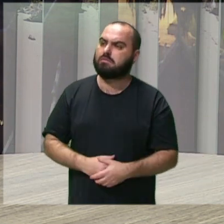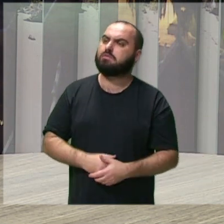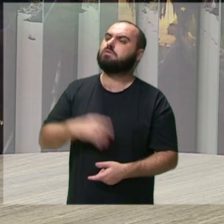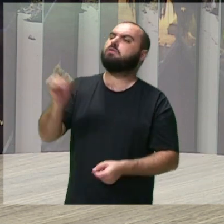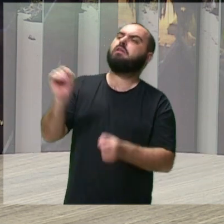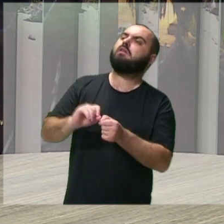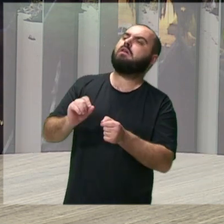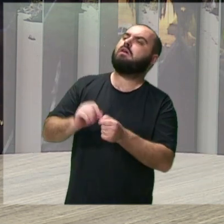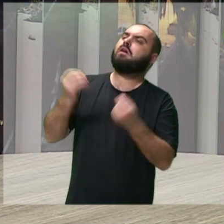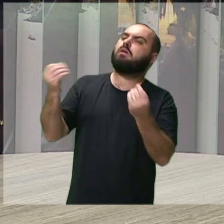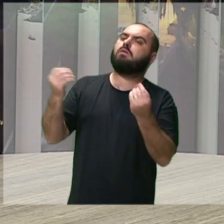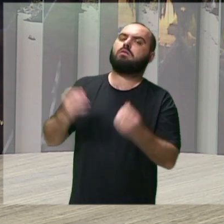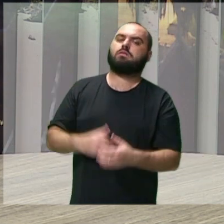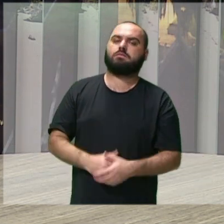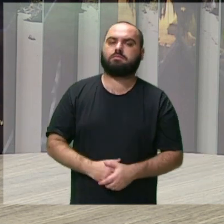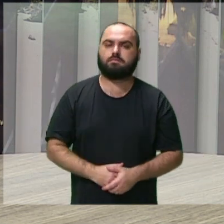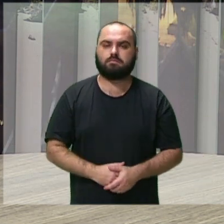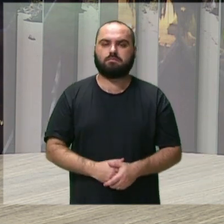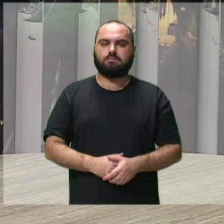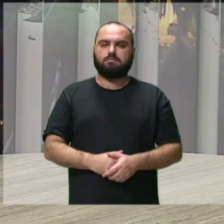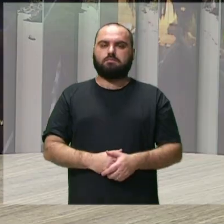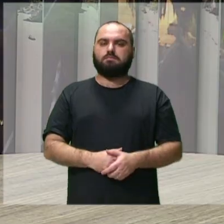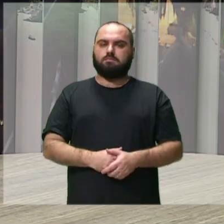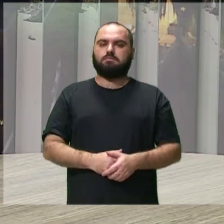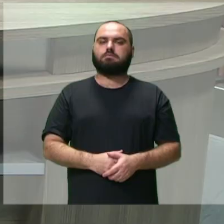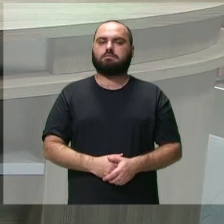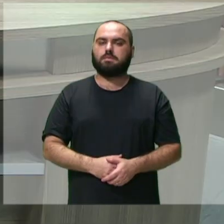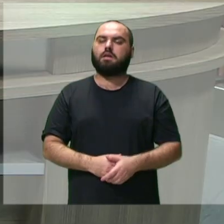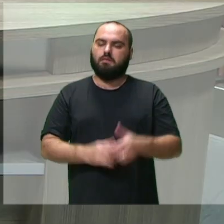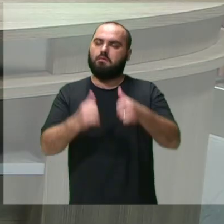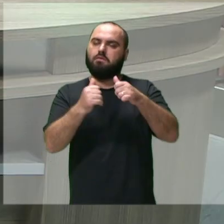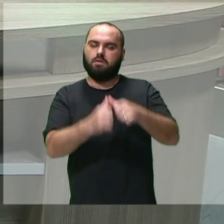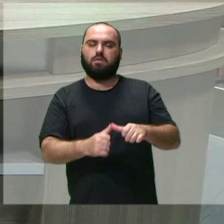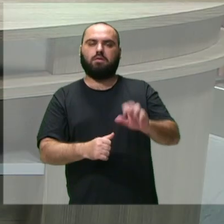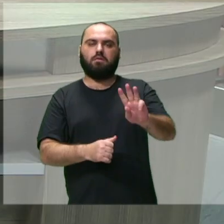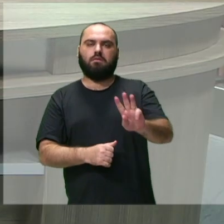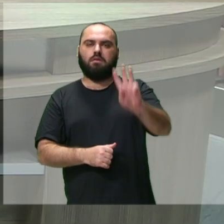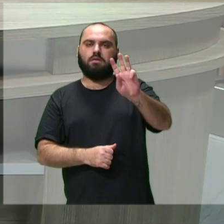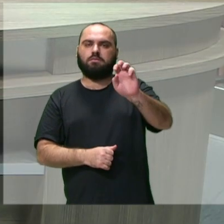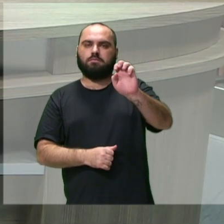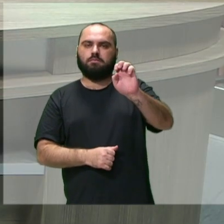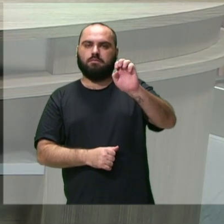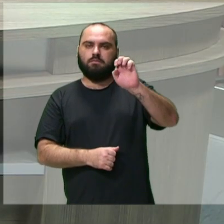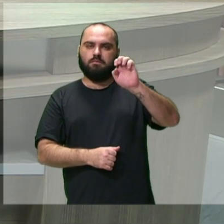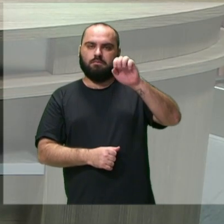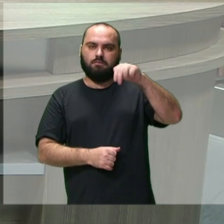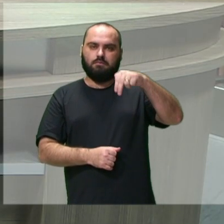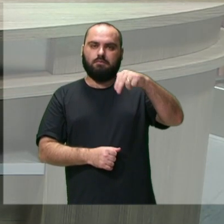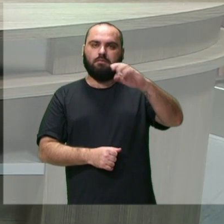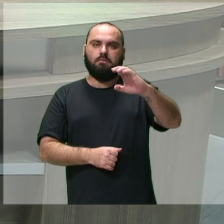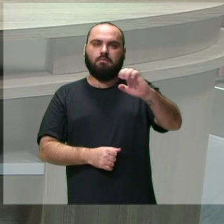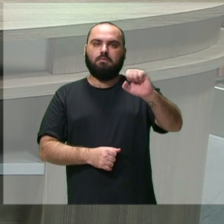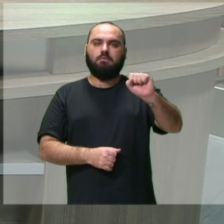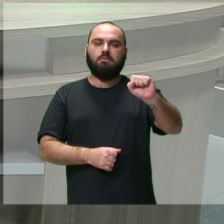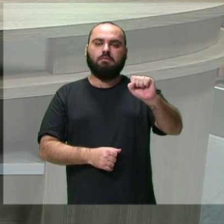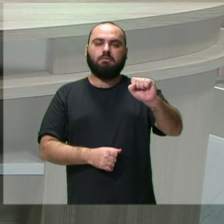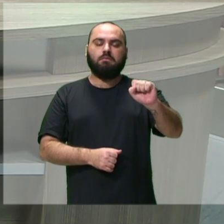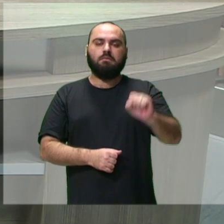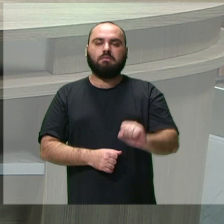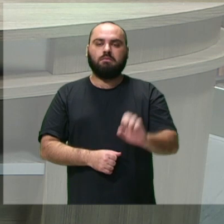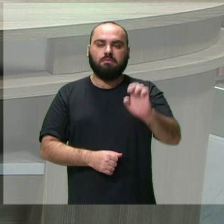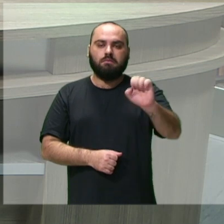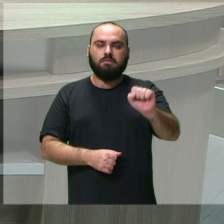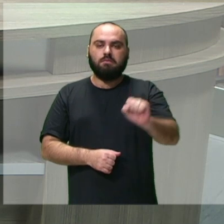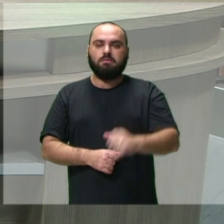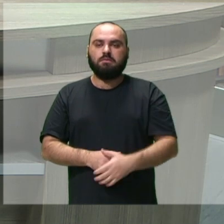desse? Partiu para Vences e vai ficar Vences. Então, daqui para frente, será nesse formato. Vences, que na verdade é